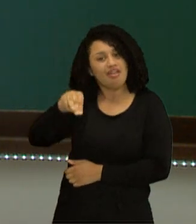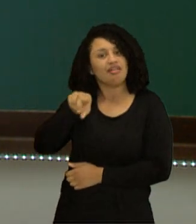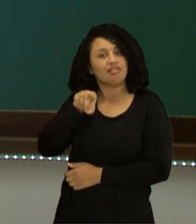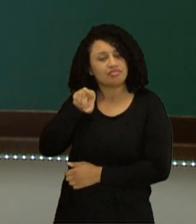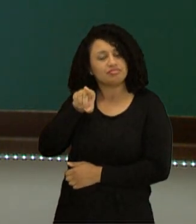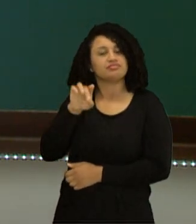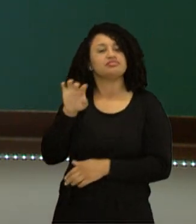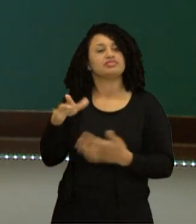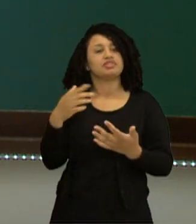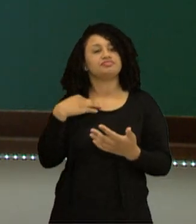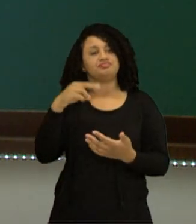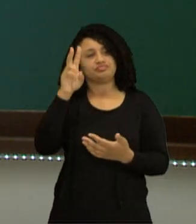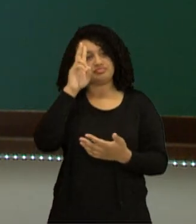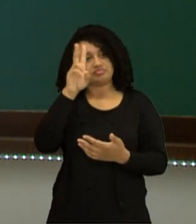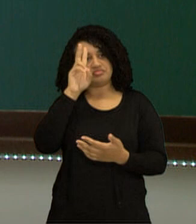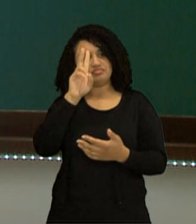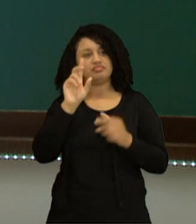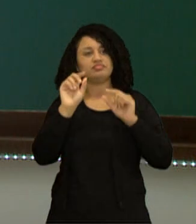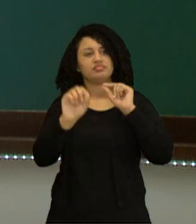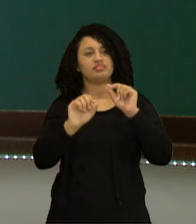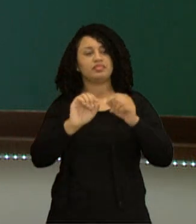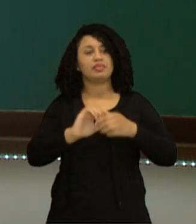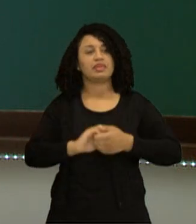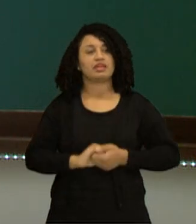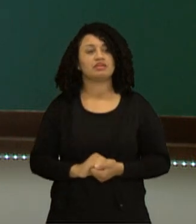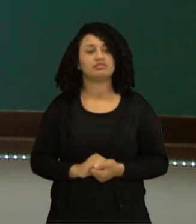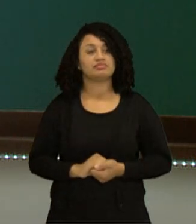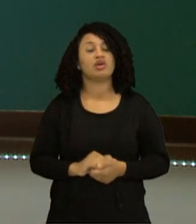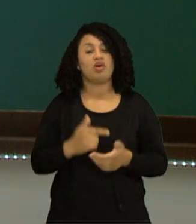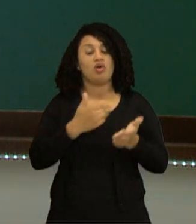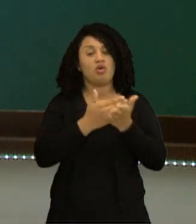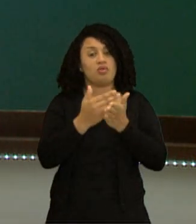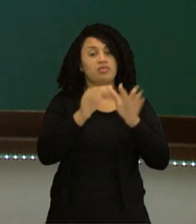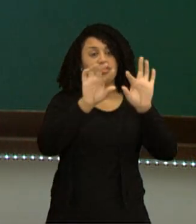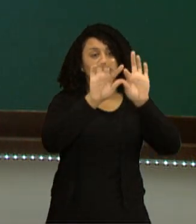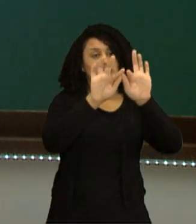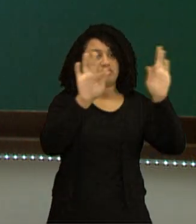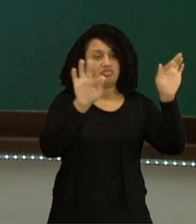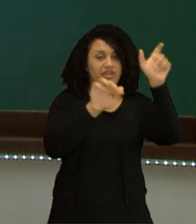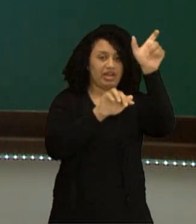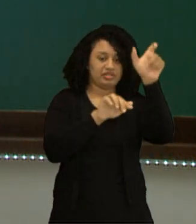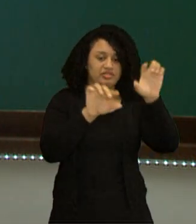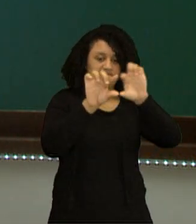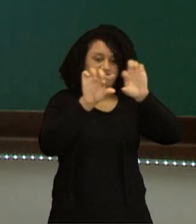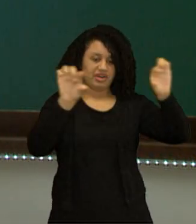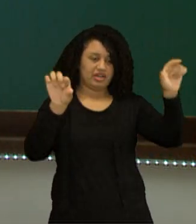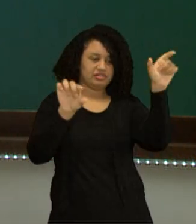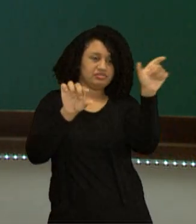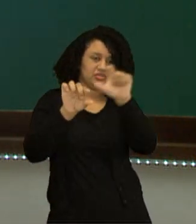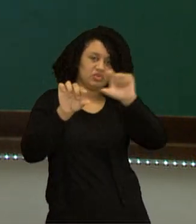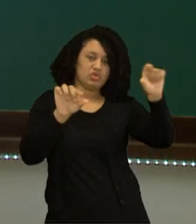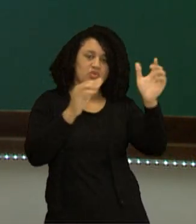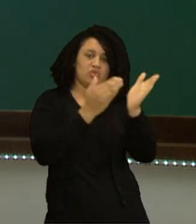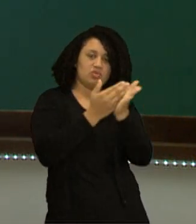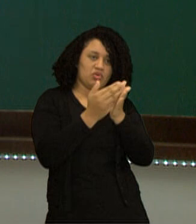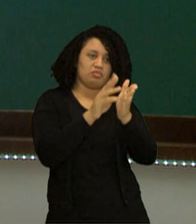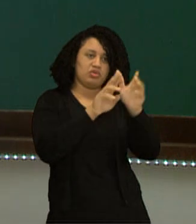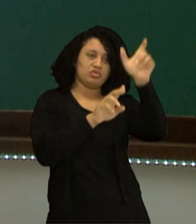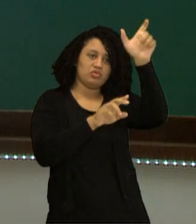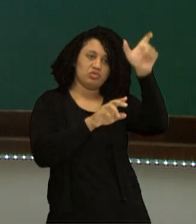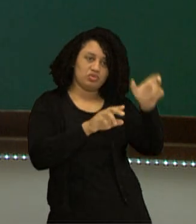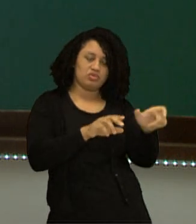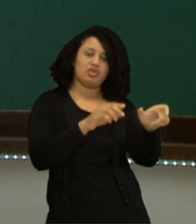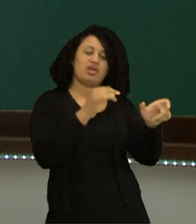Então, relembrando, vamos lá. Início de frase, eu vou usar os subject pronouns.